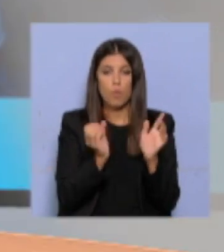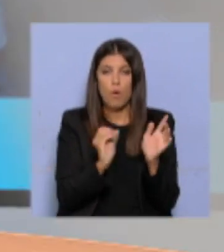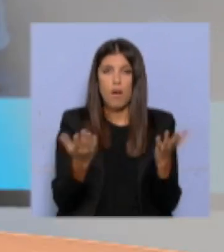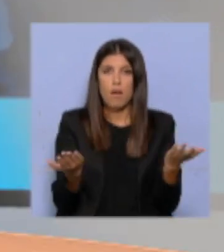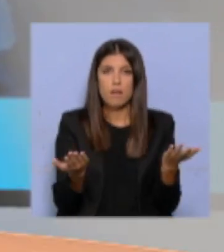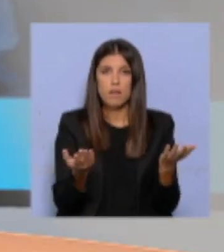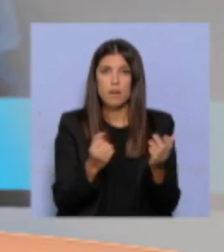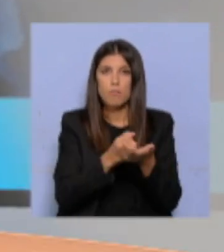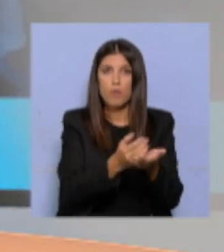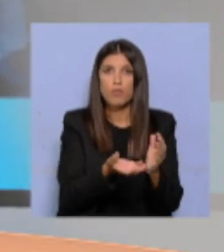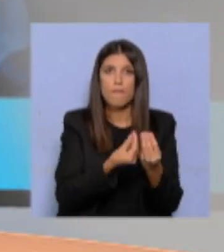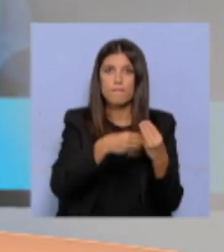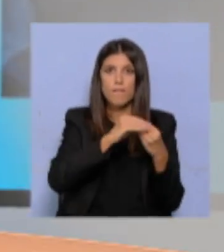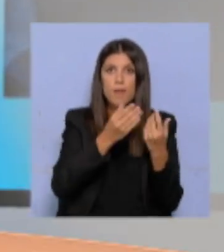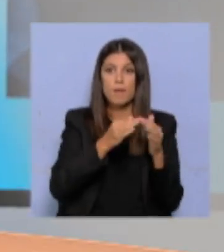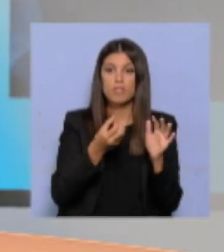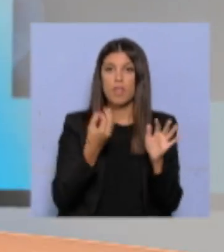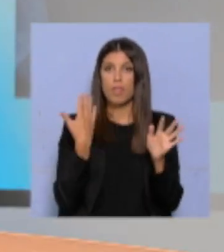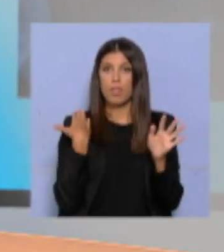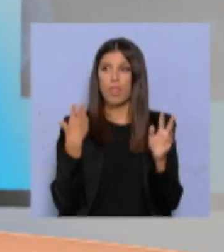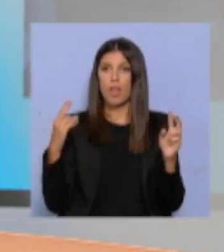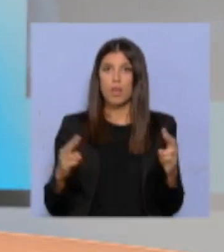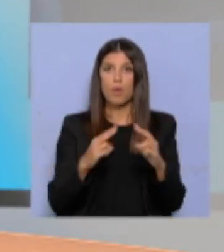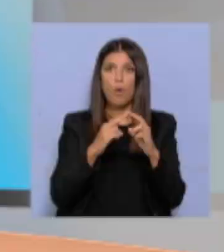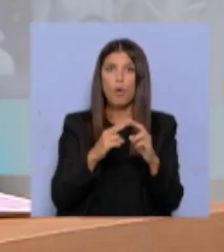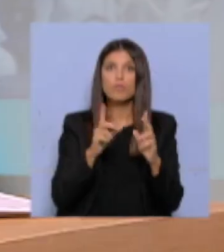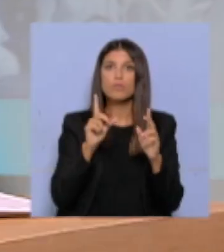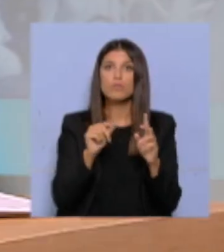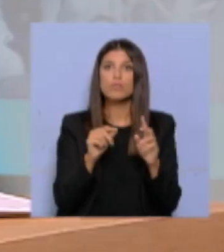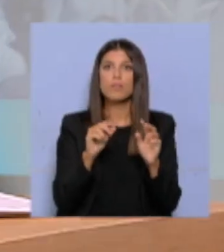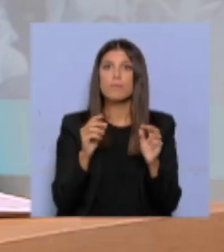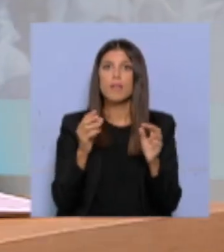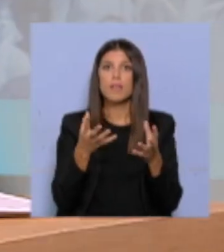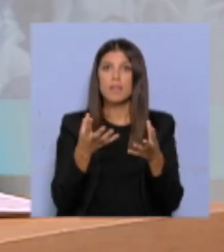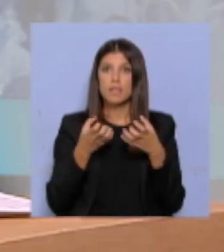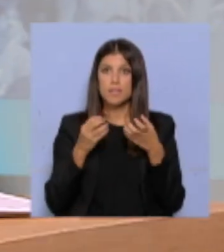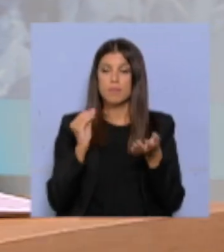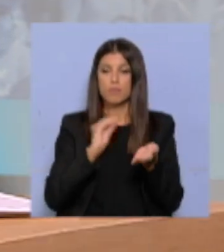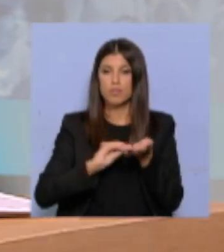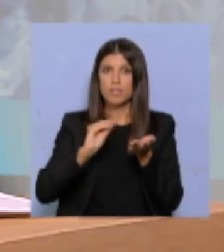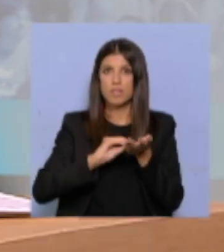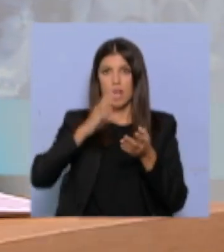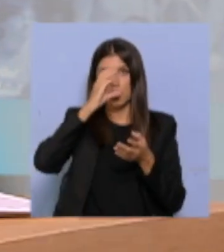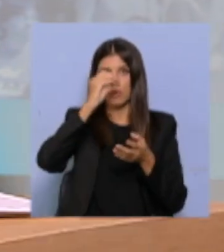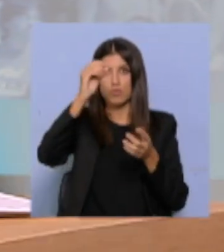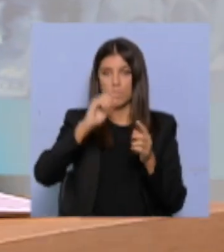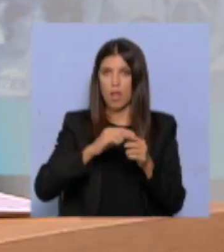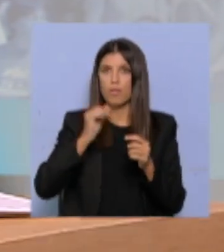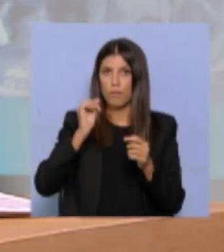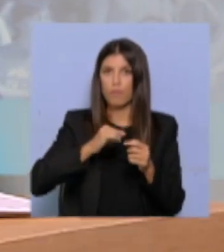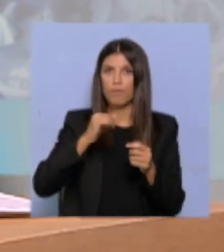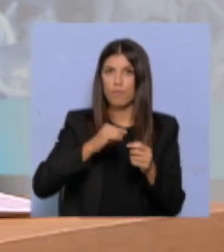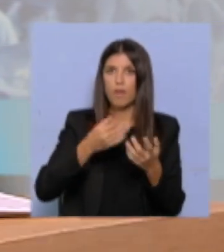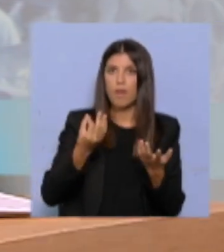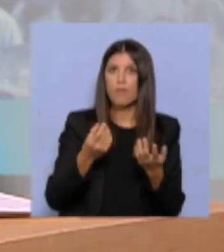tempos recentes tiveram vários encontros, foram recebidos, inclusive nós pelo temos vindo Secretário de a Estado. ser recebidos pelo Secretário de Estado da Tutela e tenho que